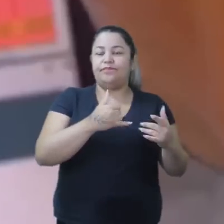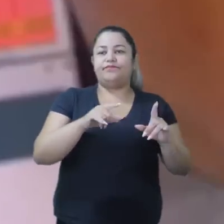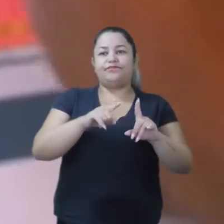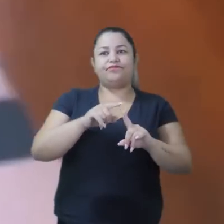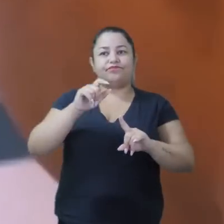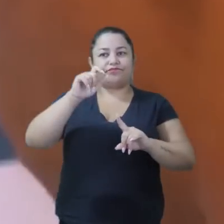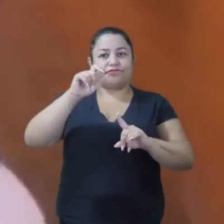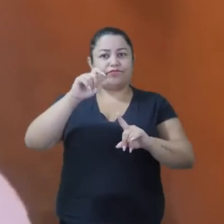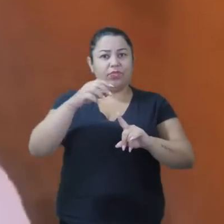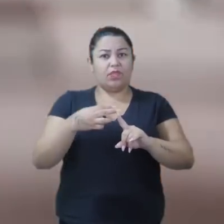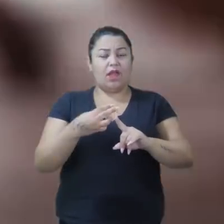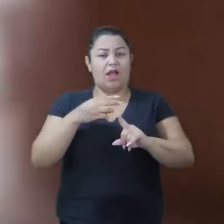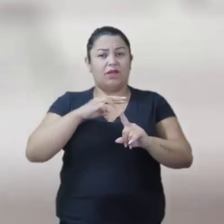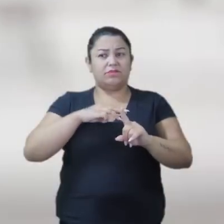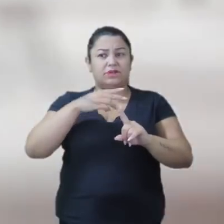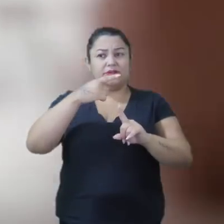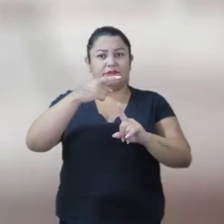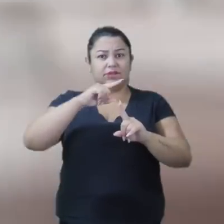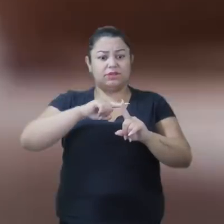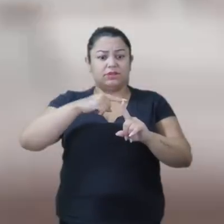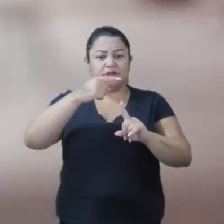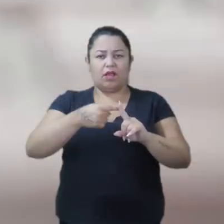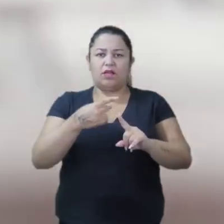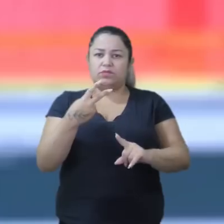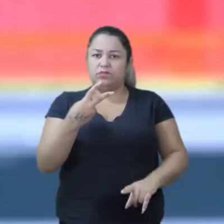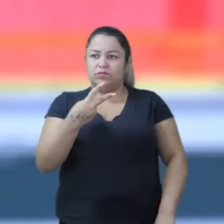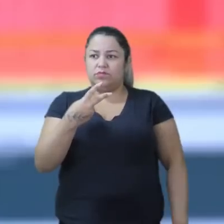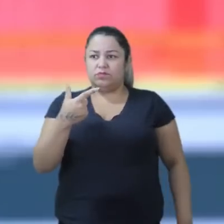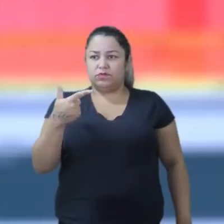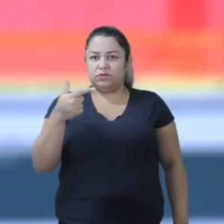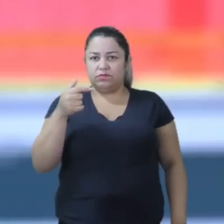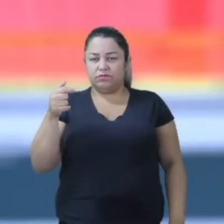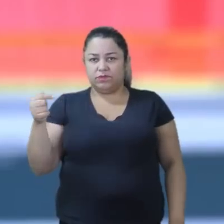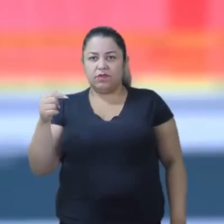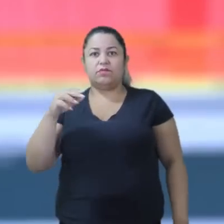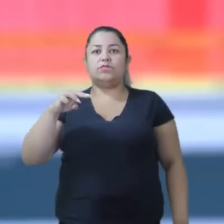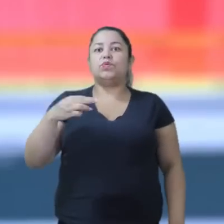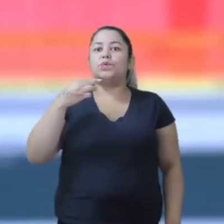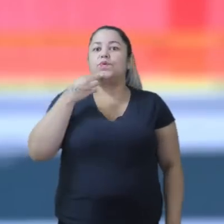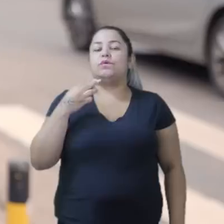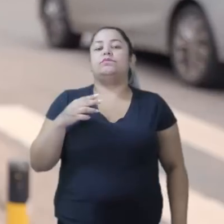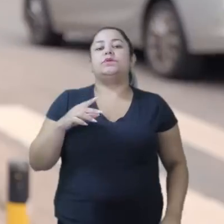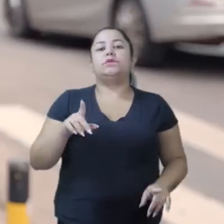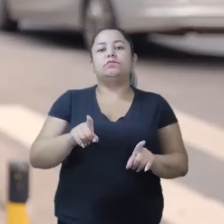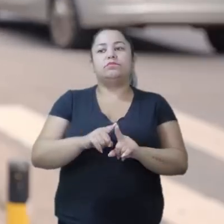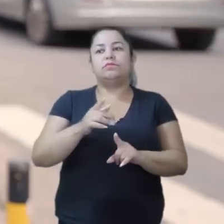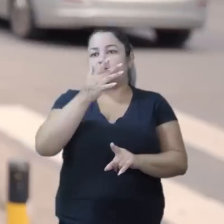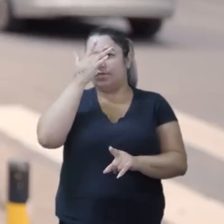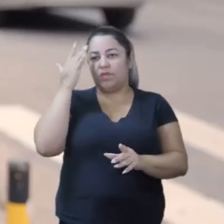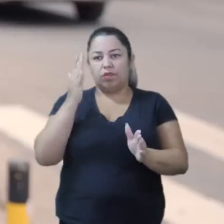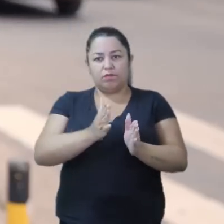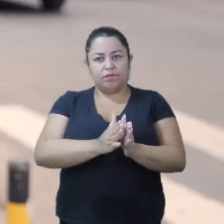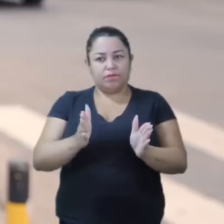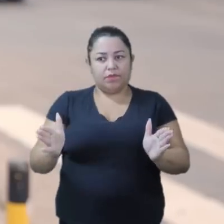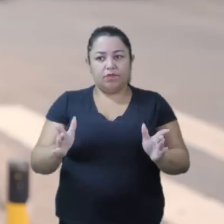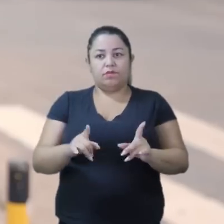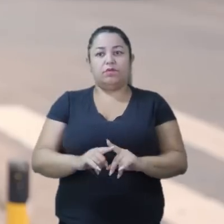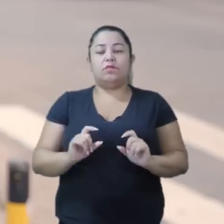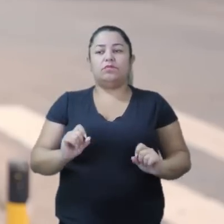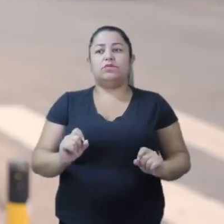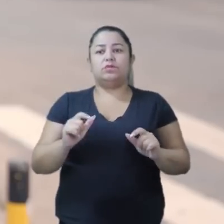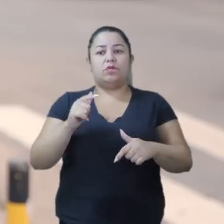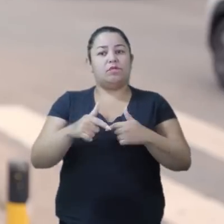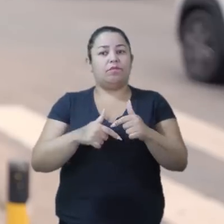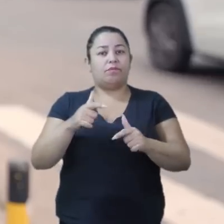o equivalente a mais de 227 mil pessoas no período. E um outro setor de grande expansão